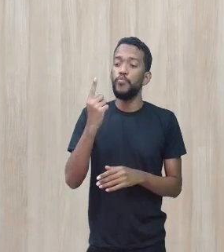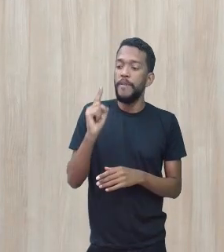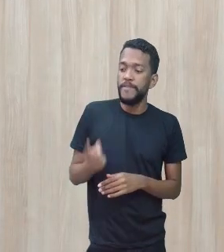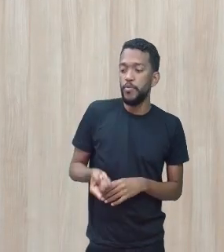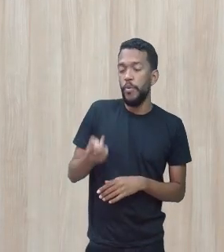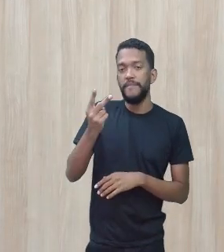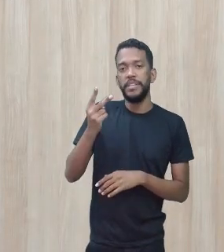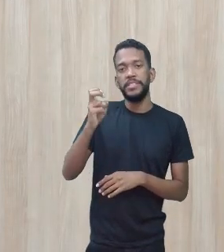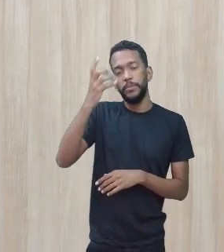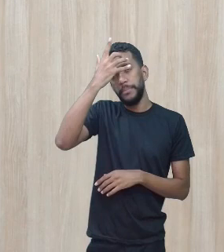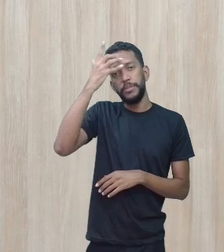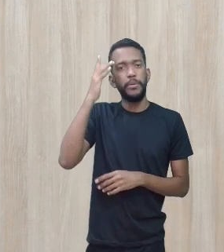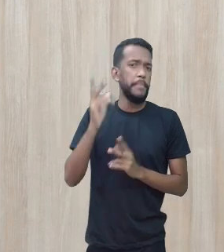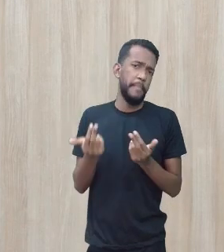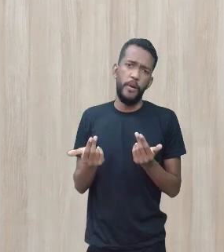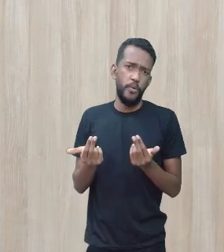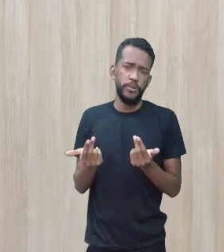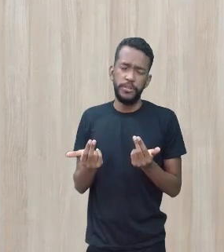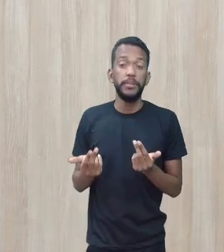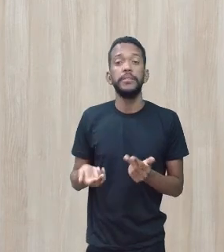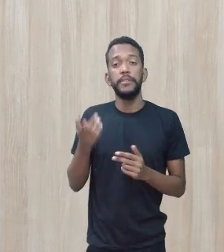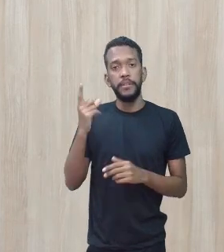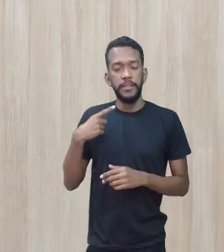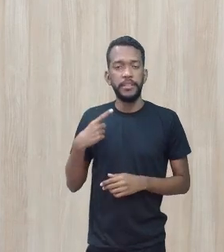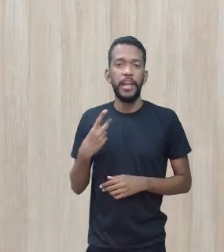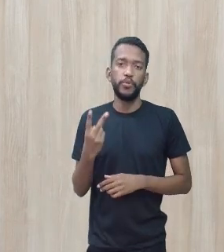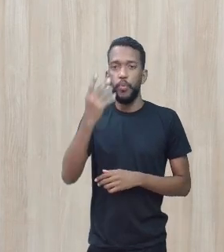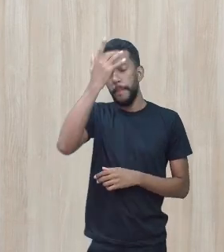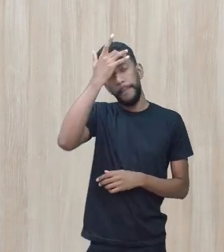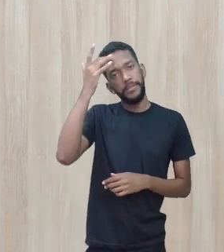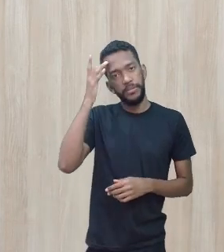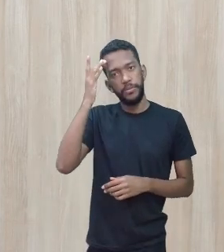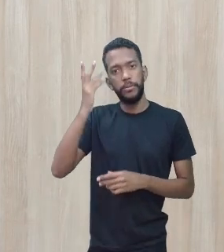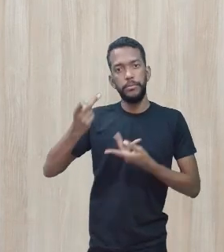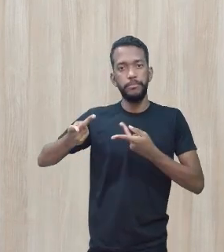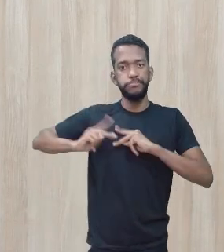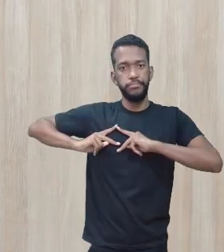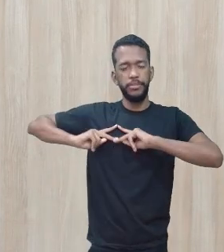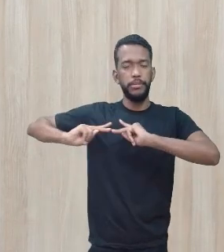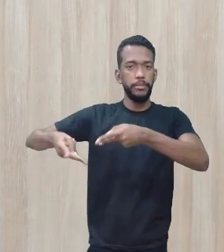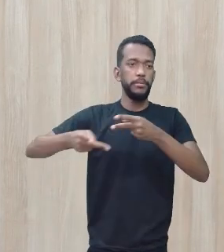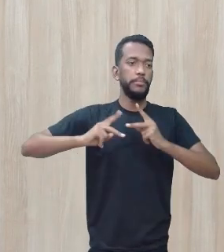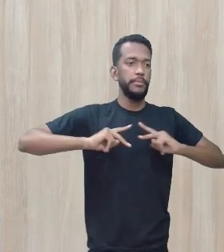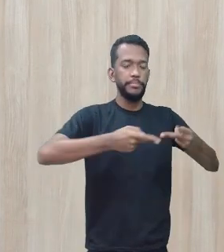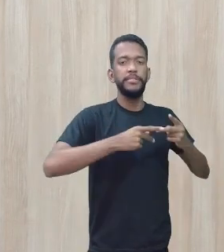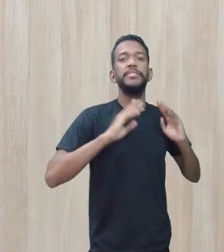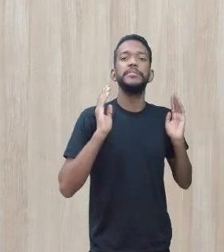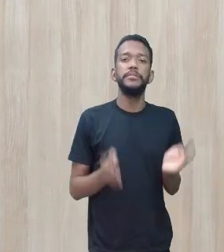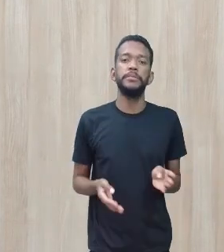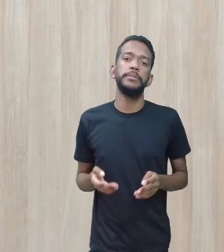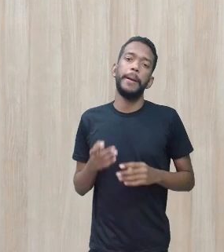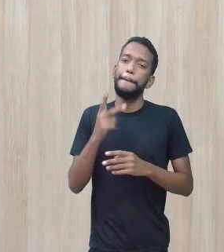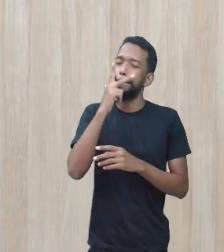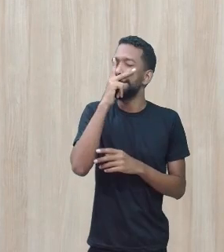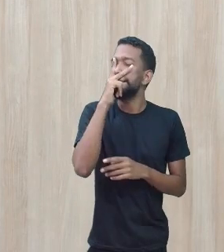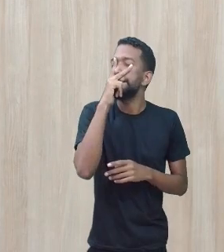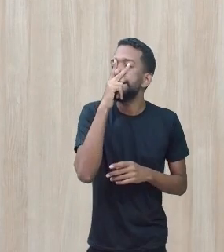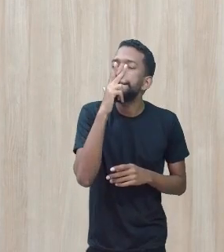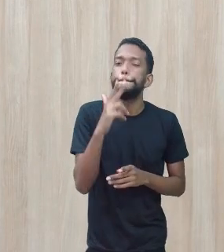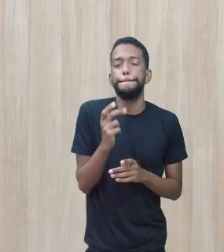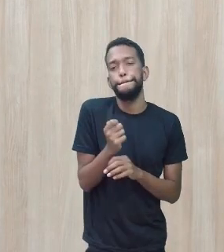1,25 pessoa, a mesma coisa, né? A gente vai dizer que 2 pessoas já estão sendo infectadas aí